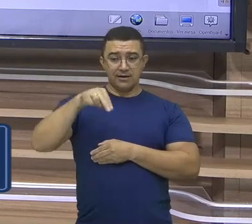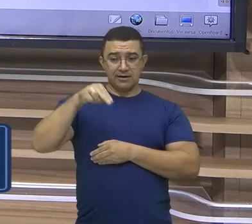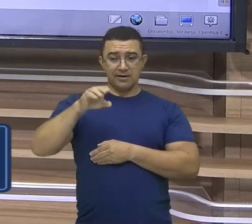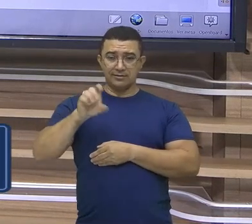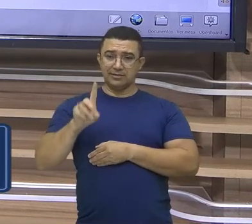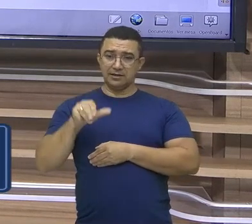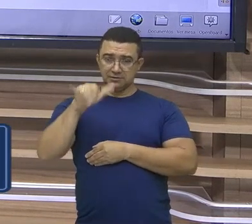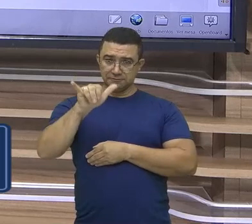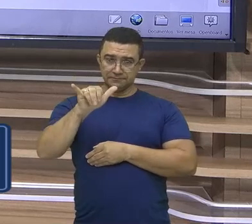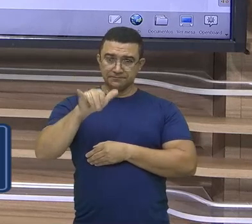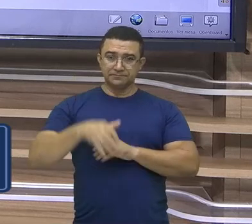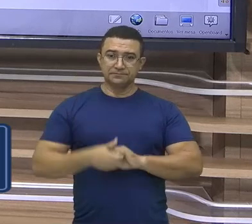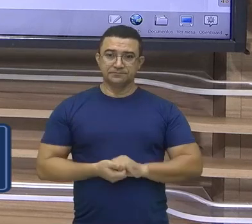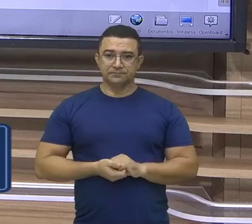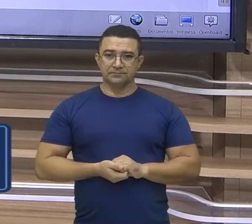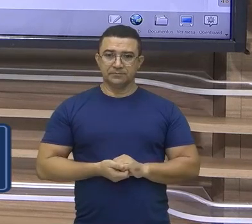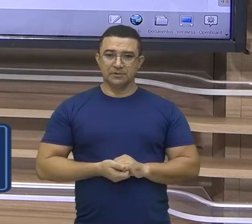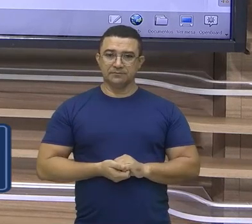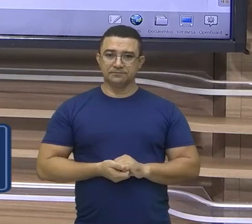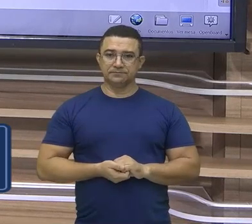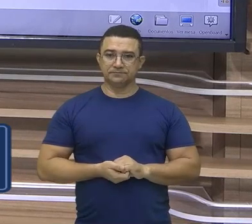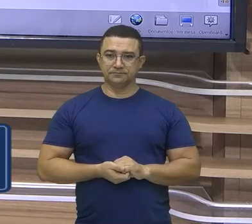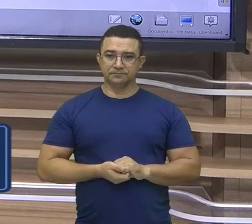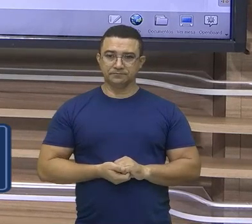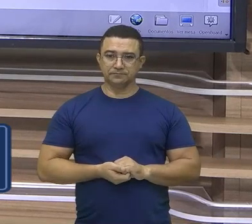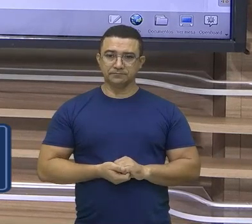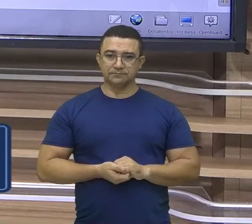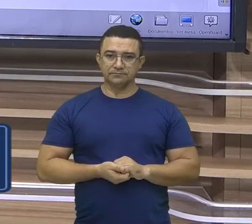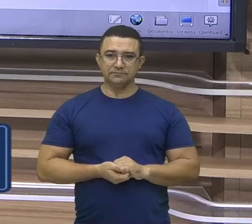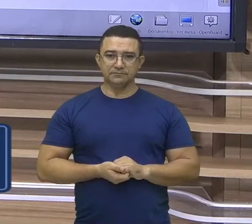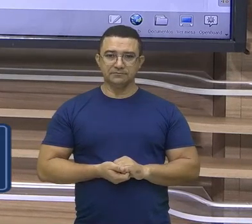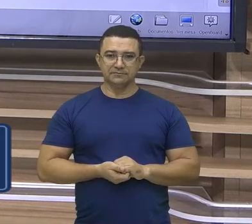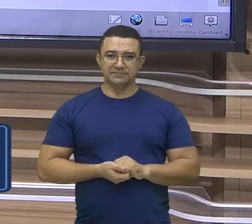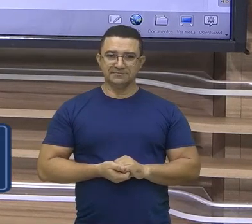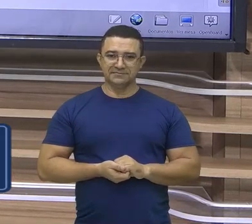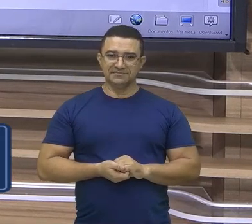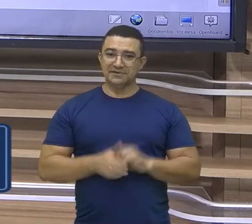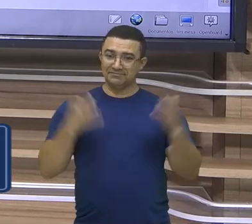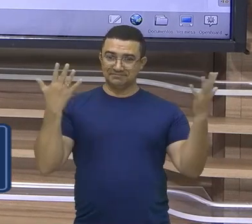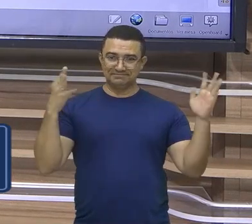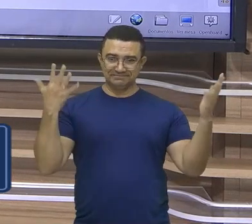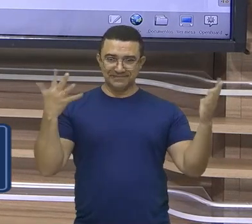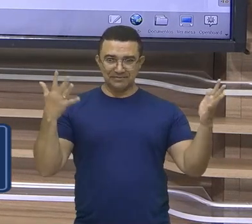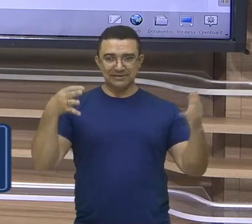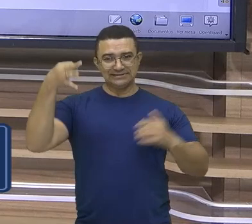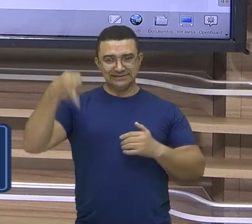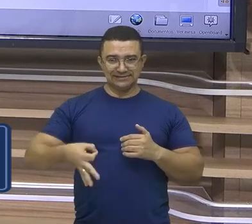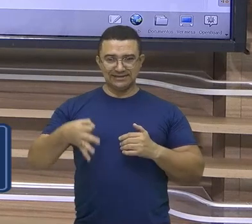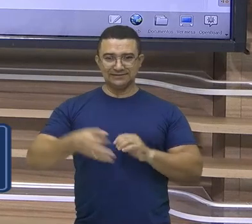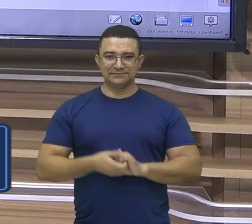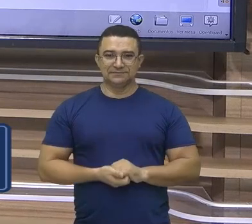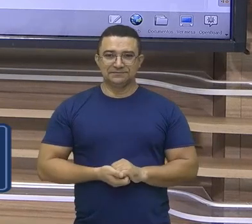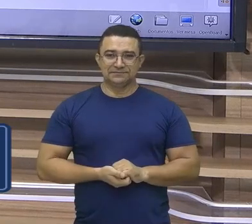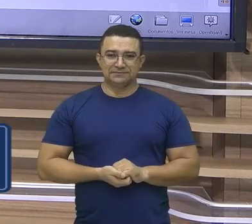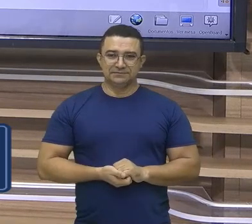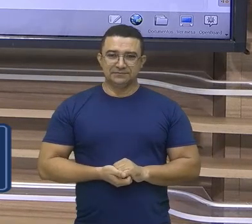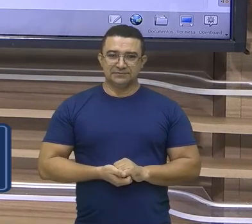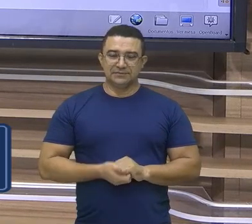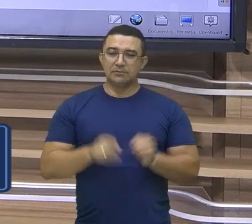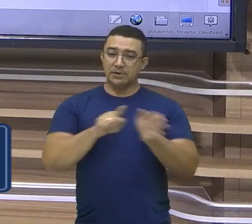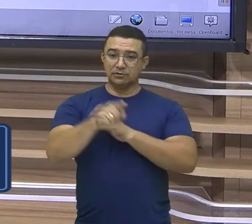a escola Cornell Fields State School, né? Colocou até em inglês, parabéns. Colocou ali na questão